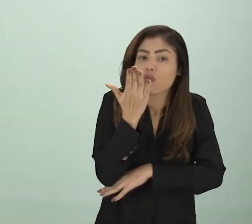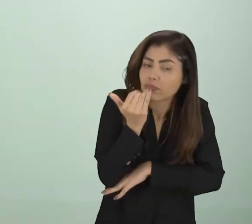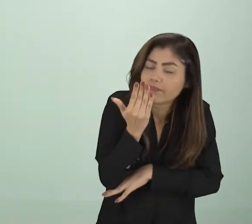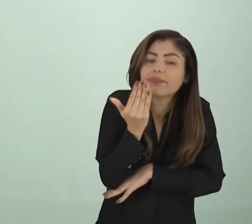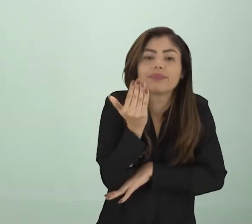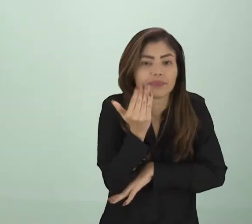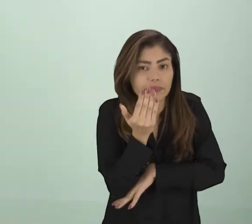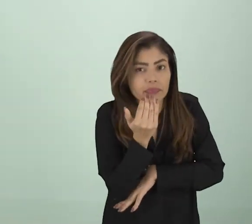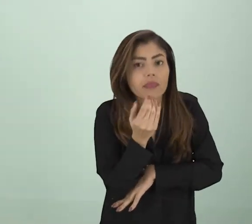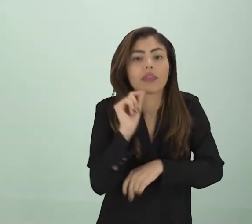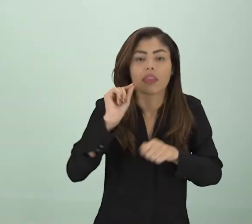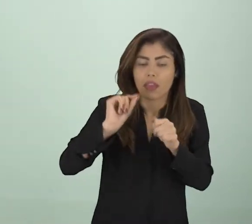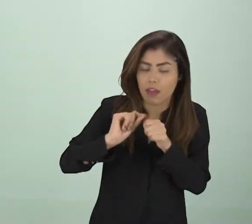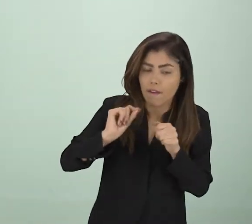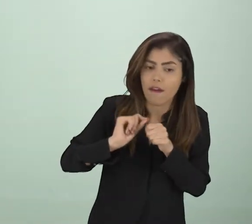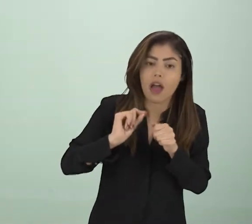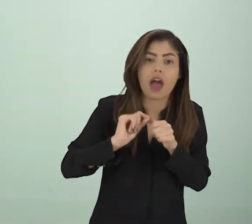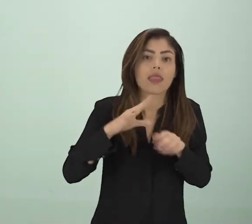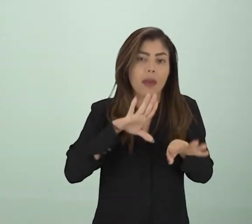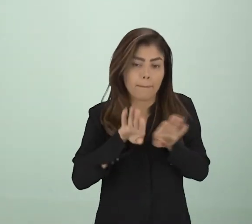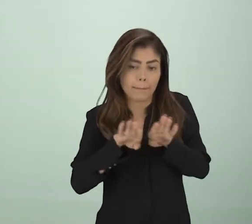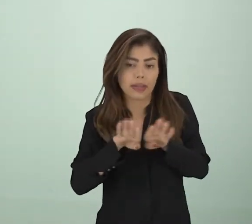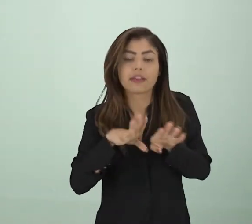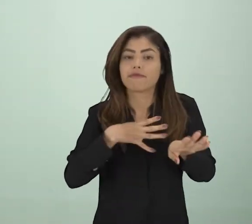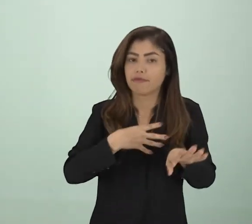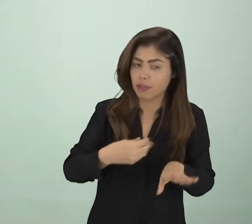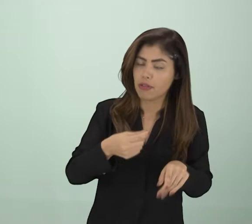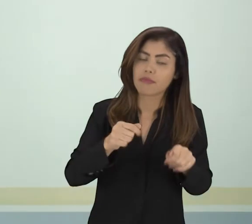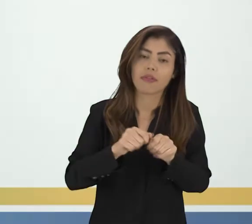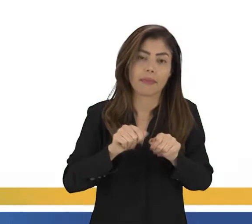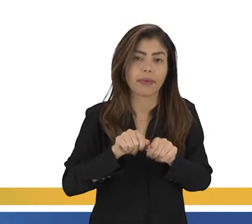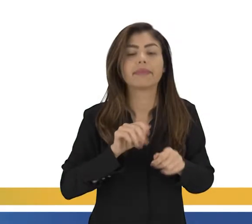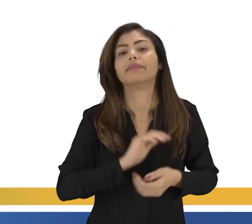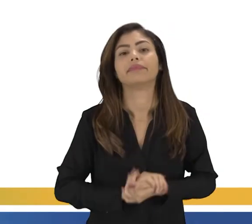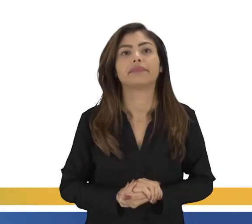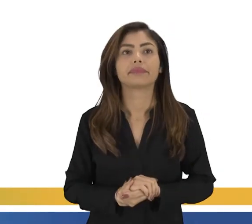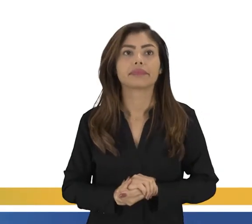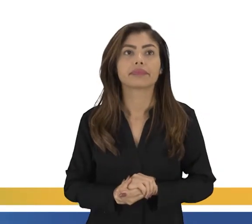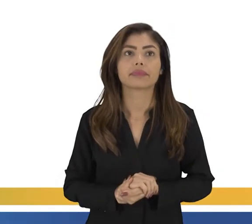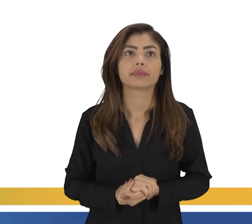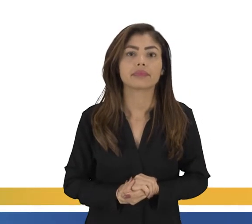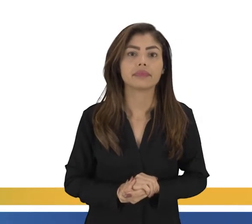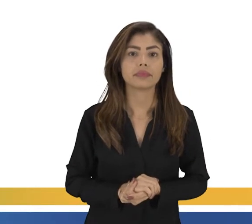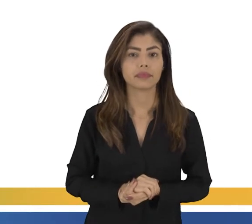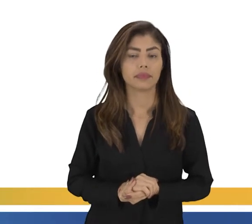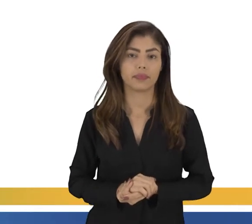Alimentação, reprodução, dentre outros, ok? Vamos lá.